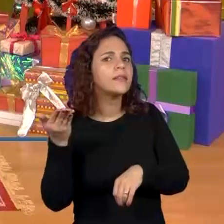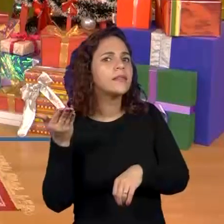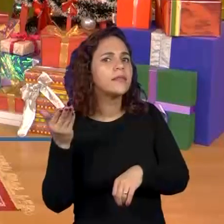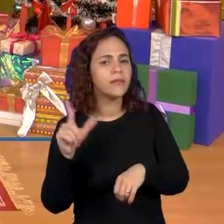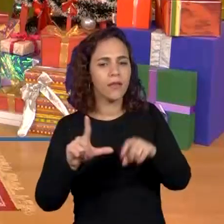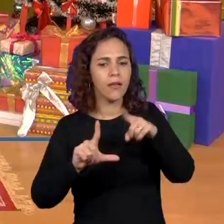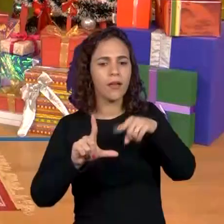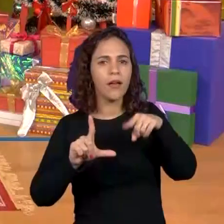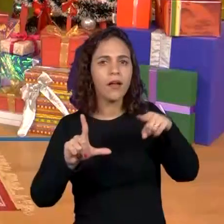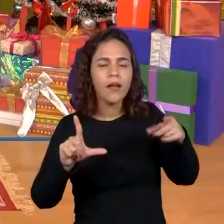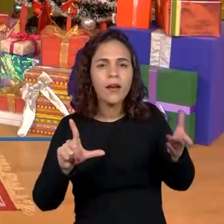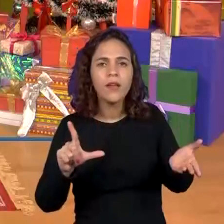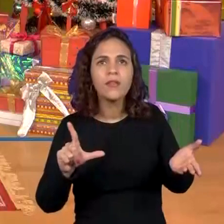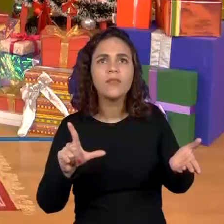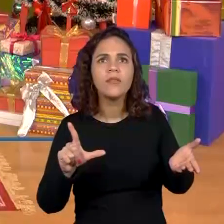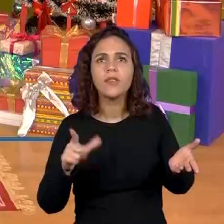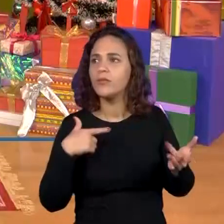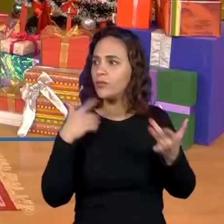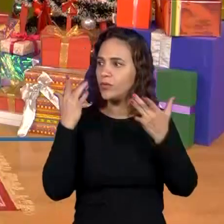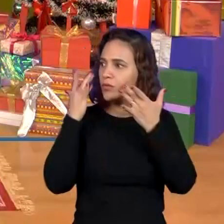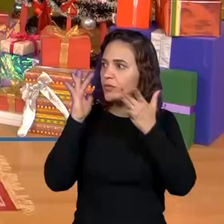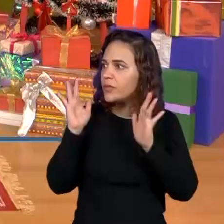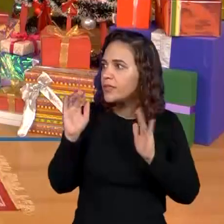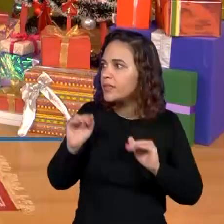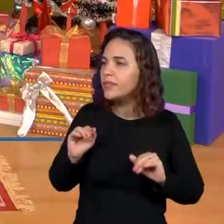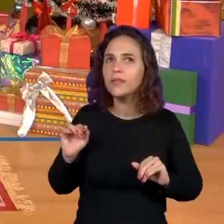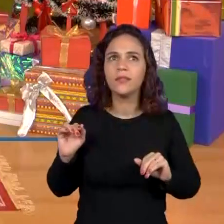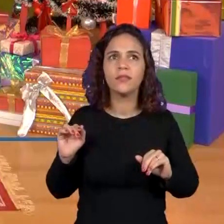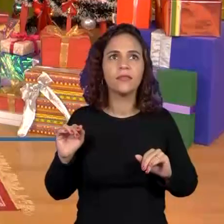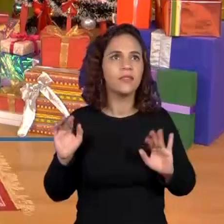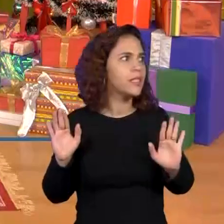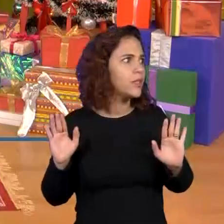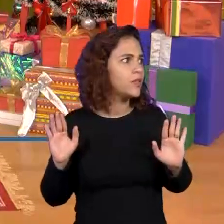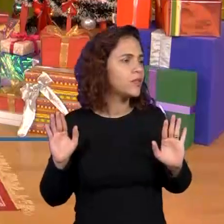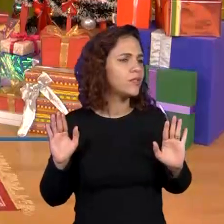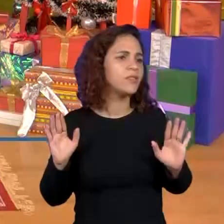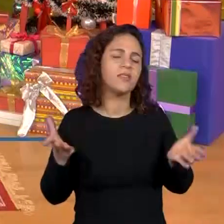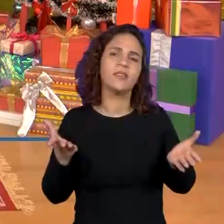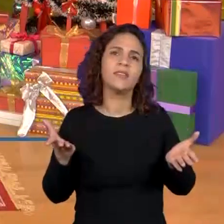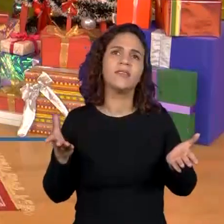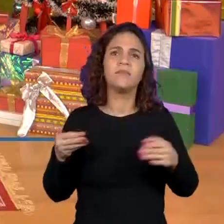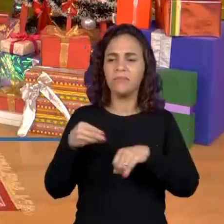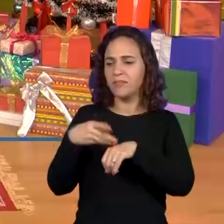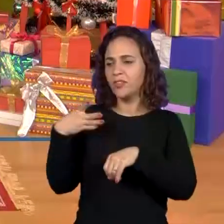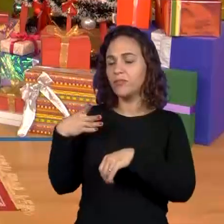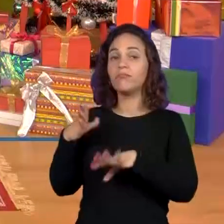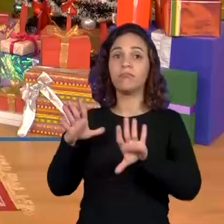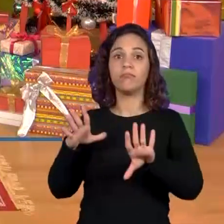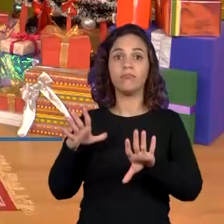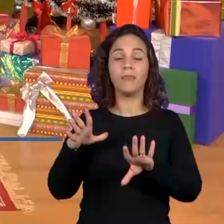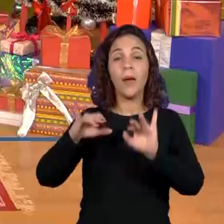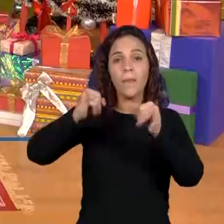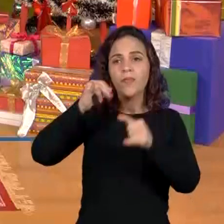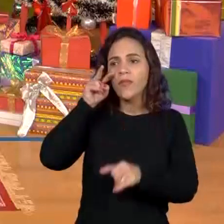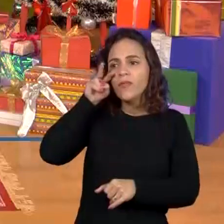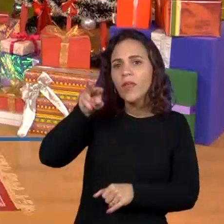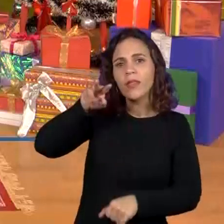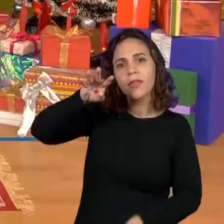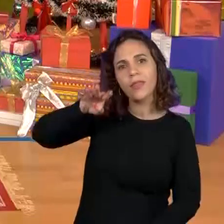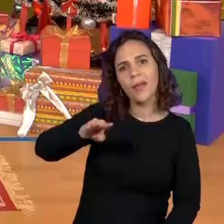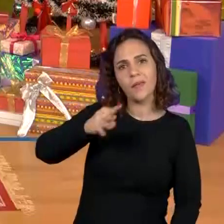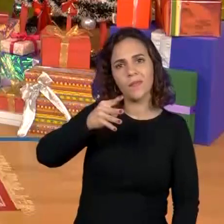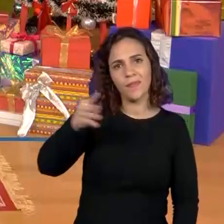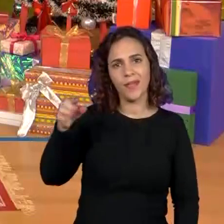Você, não sei. Não. Muitas coisas. Uma dica. pega a tabela. Pega a tabela. Tem Muito